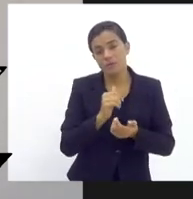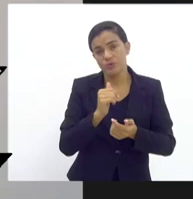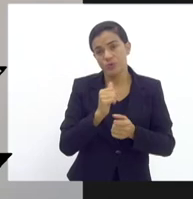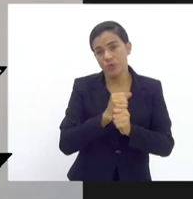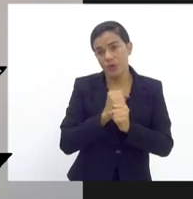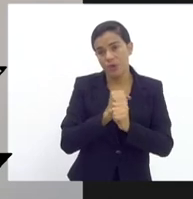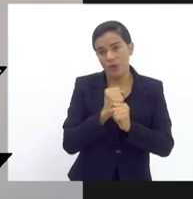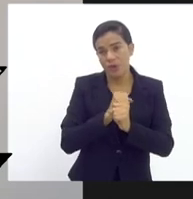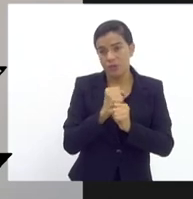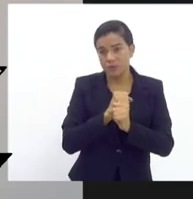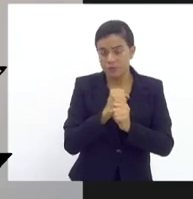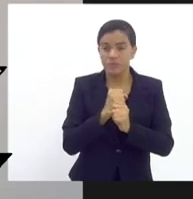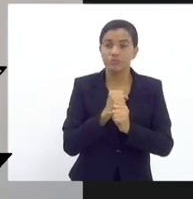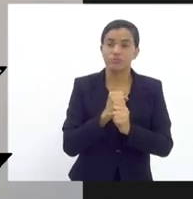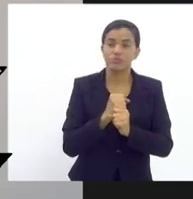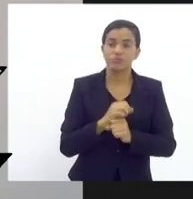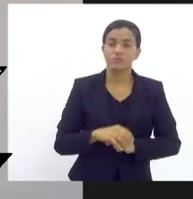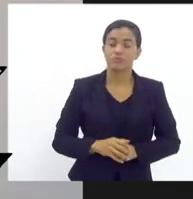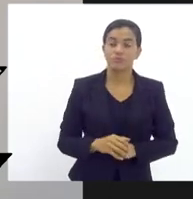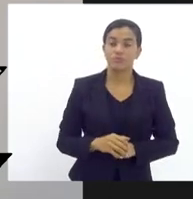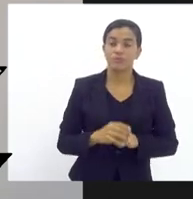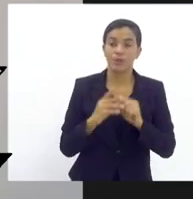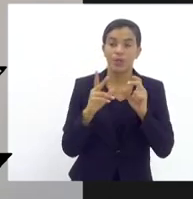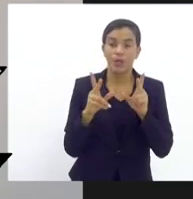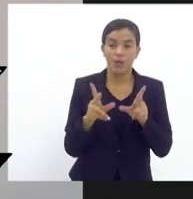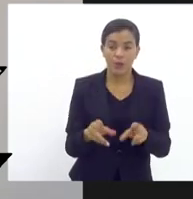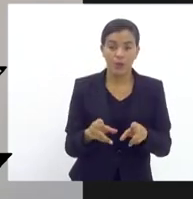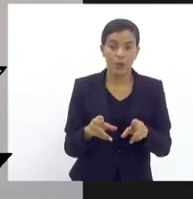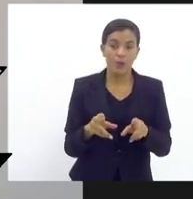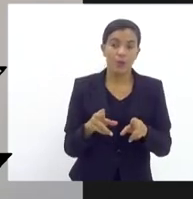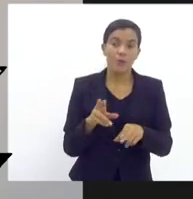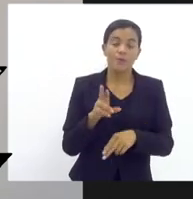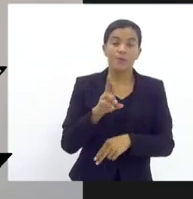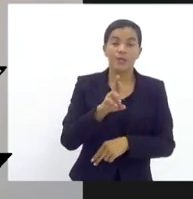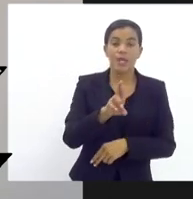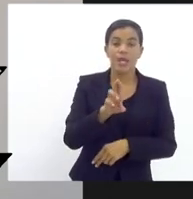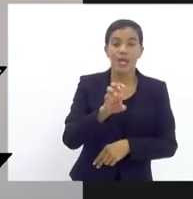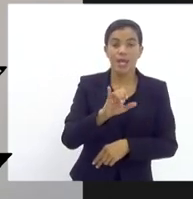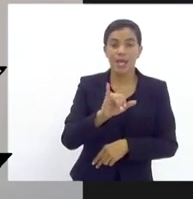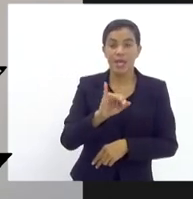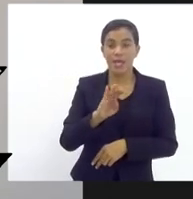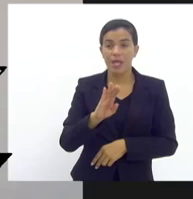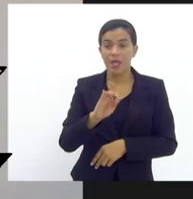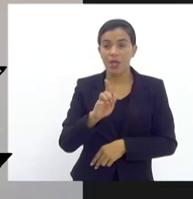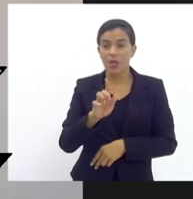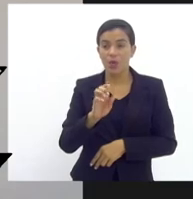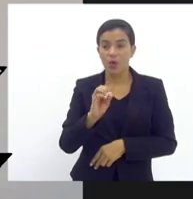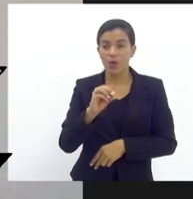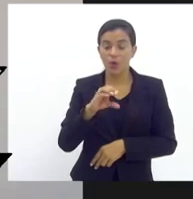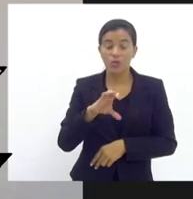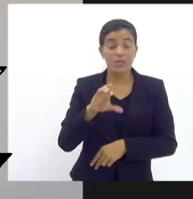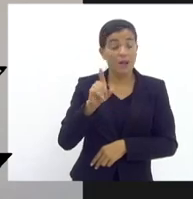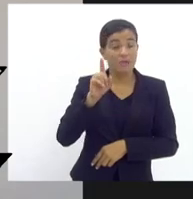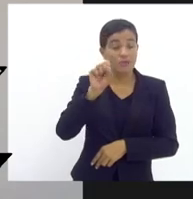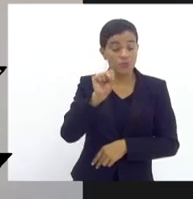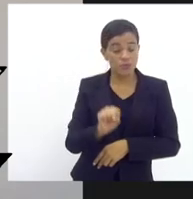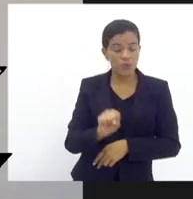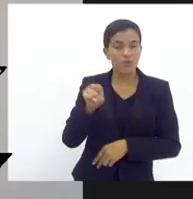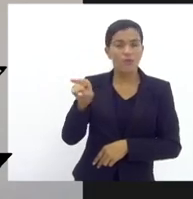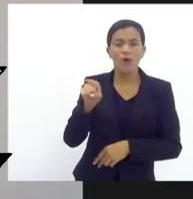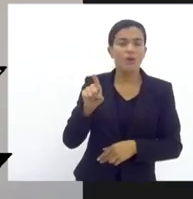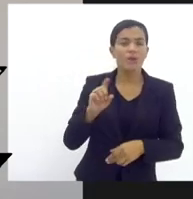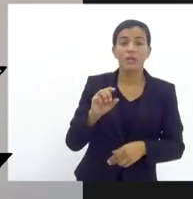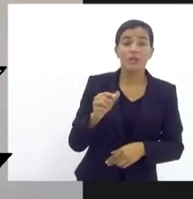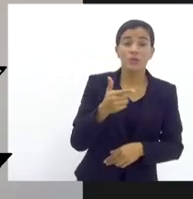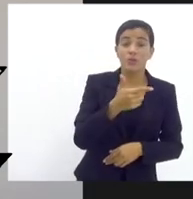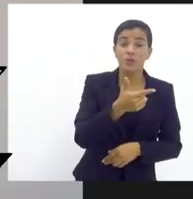muito alarmantes de trabalho escravo Como foi o caso do Bento Gonçalo no Rio Grande do Sul né foram 2007 pessoas